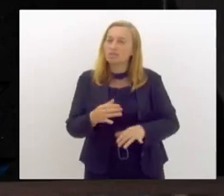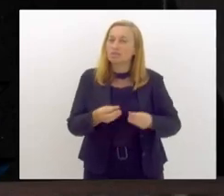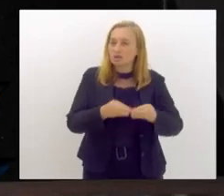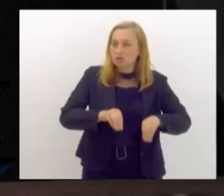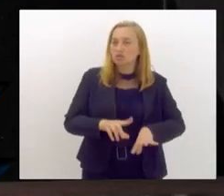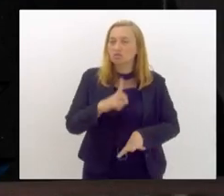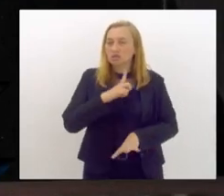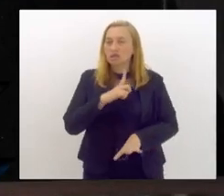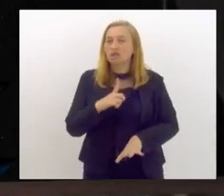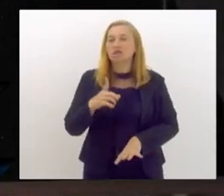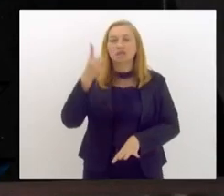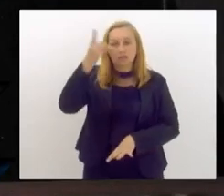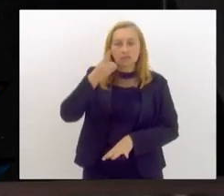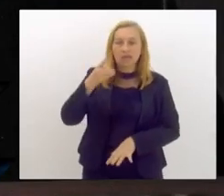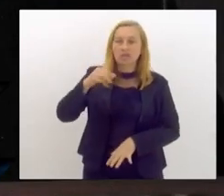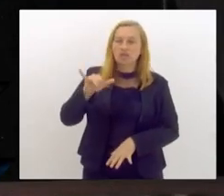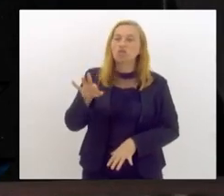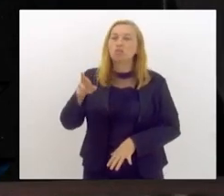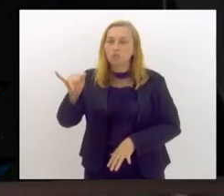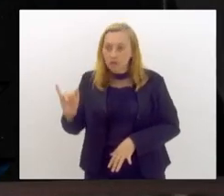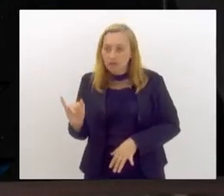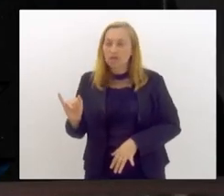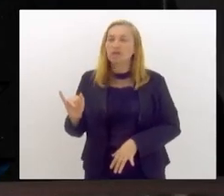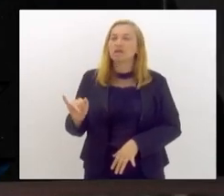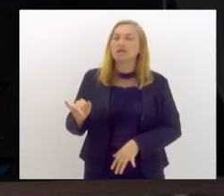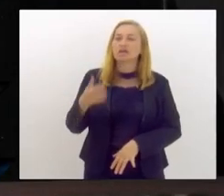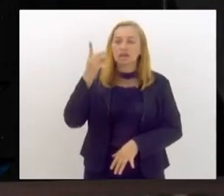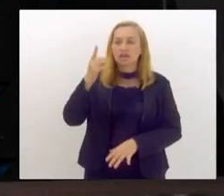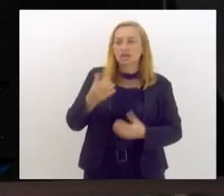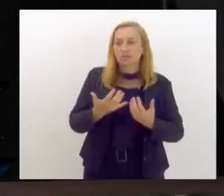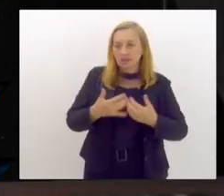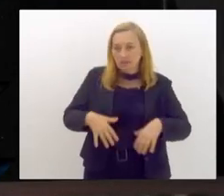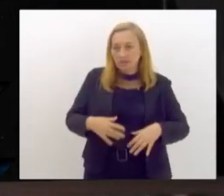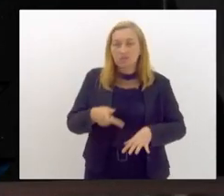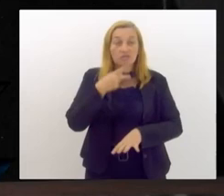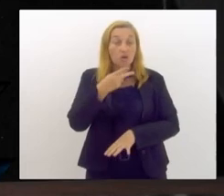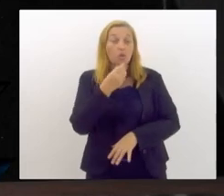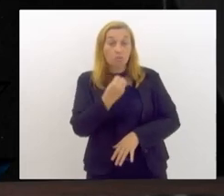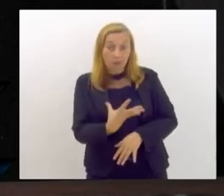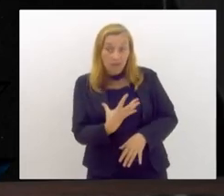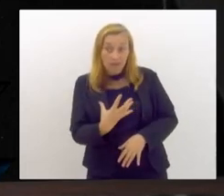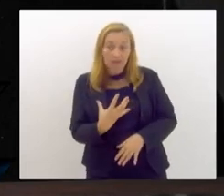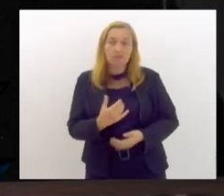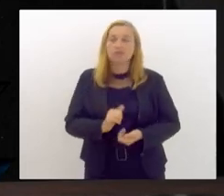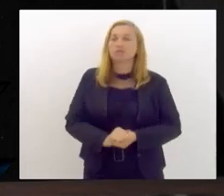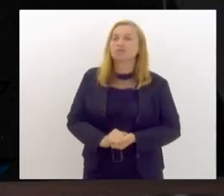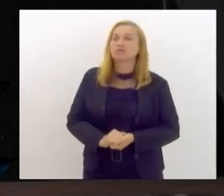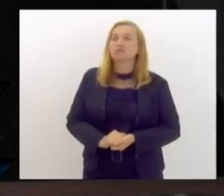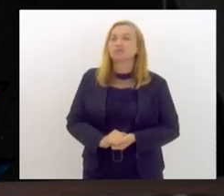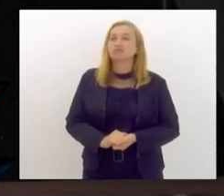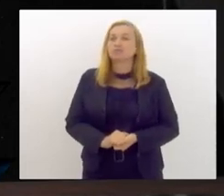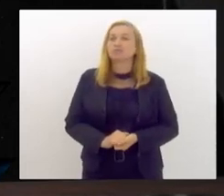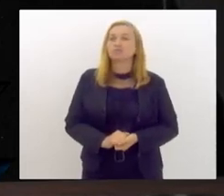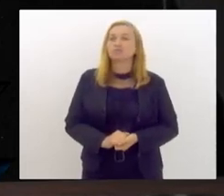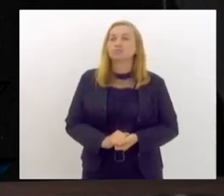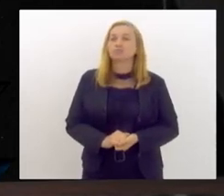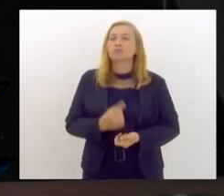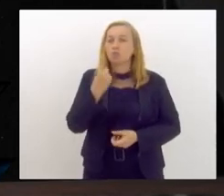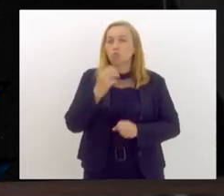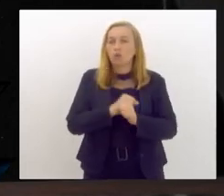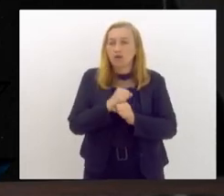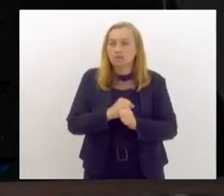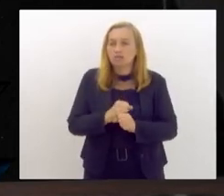nosso deputado Yuri, que é de Petrópolis, que fez uma importante colocação, Yuri, sobre esse um ano